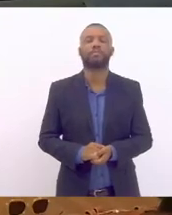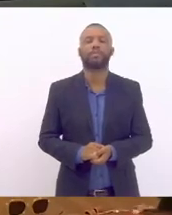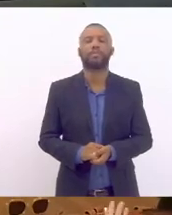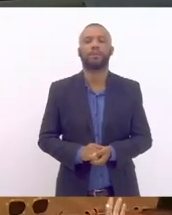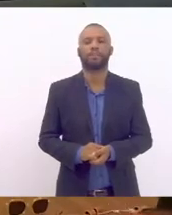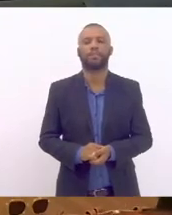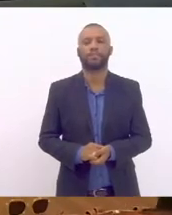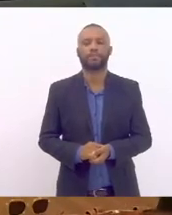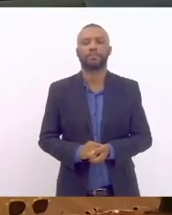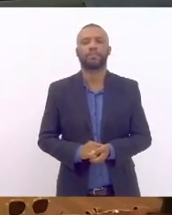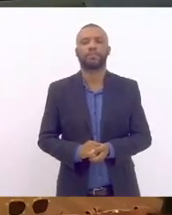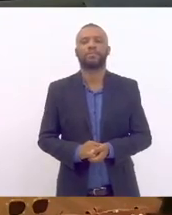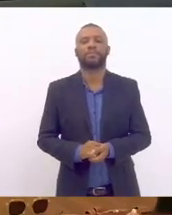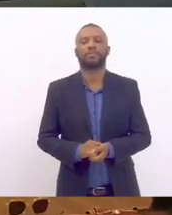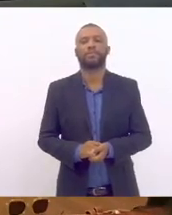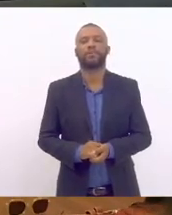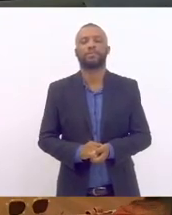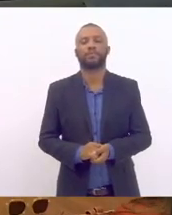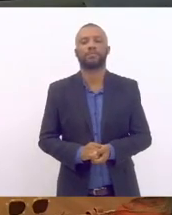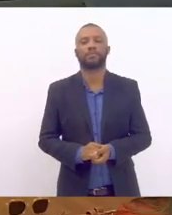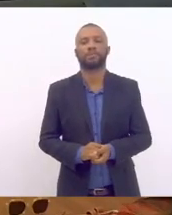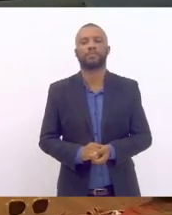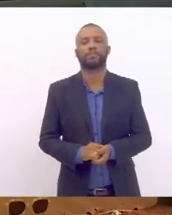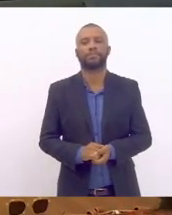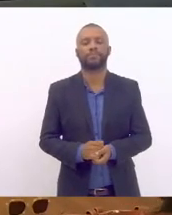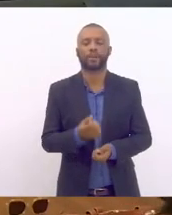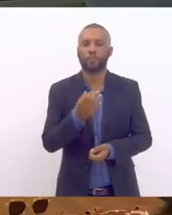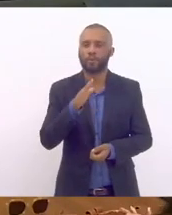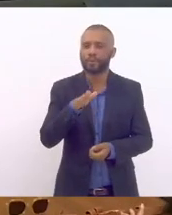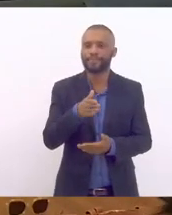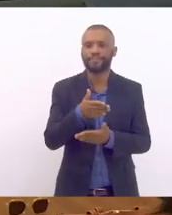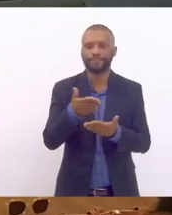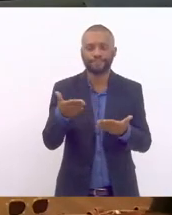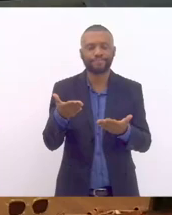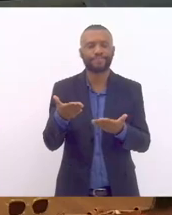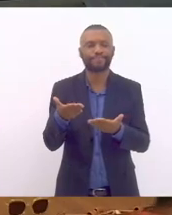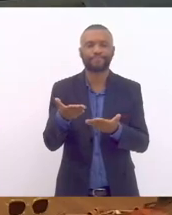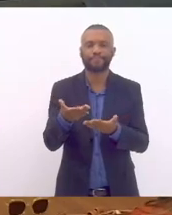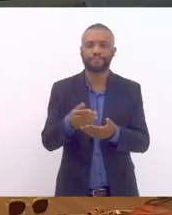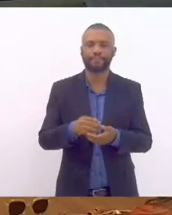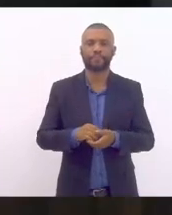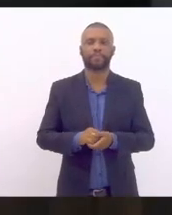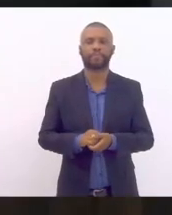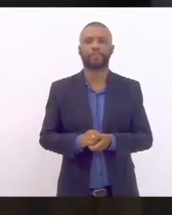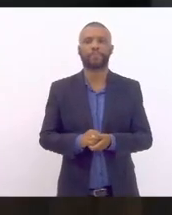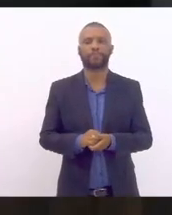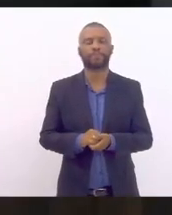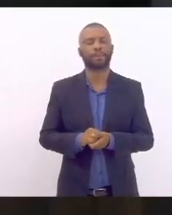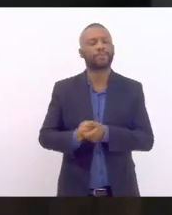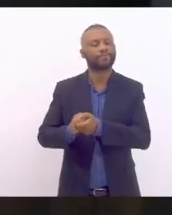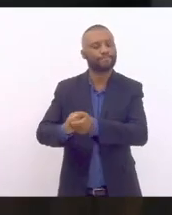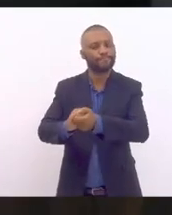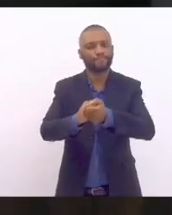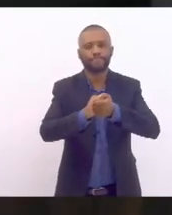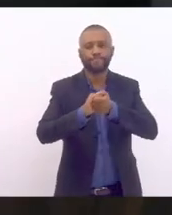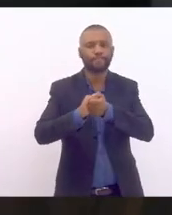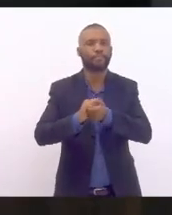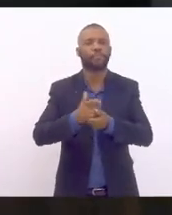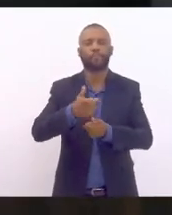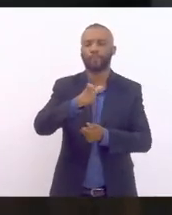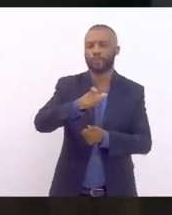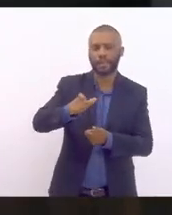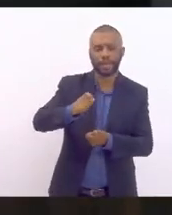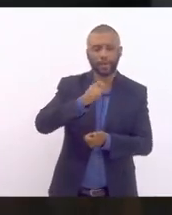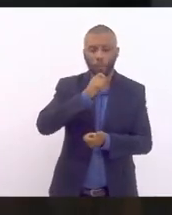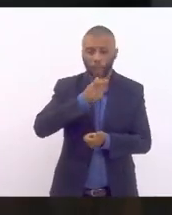E aí Oi bem boa tarde a todos e todas queria cumprimentar aqui quem